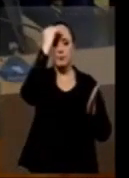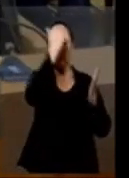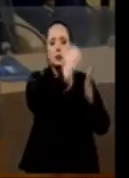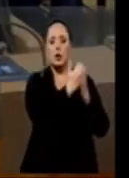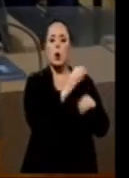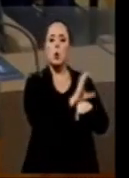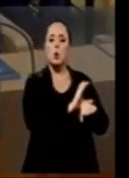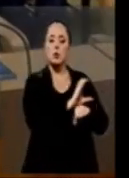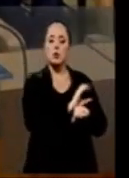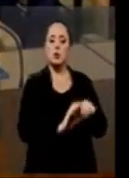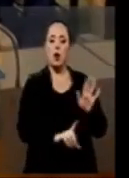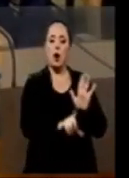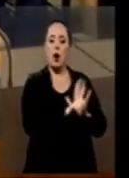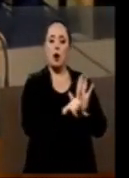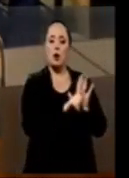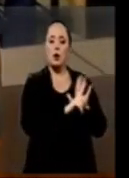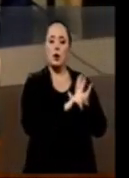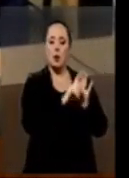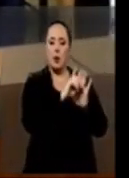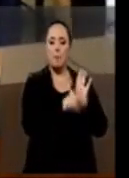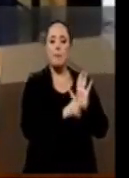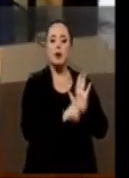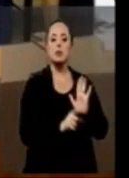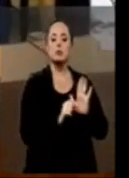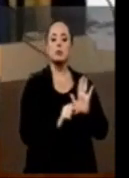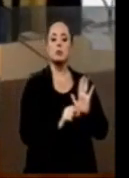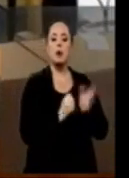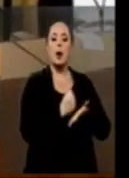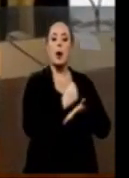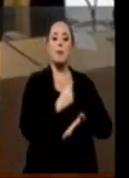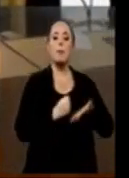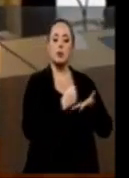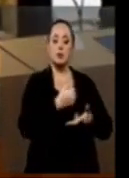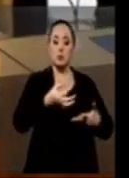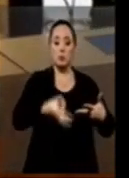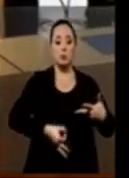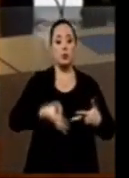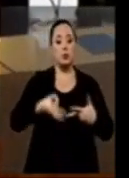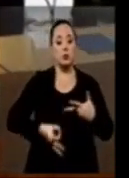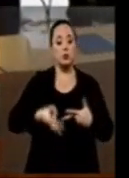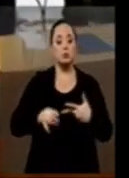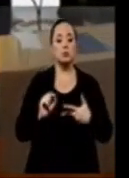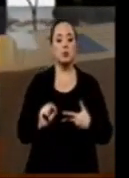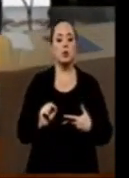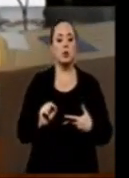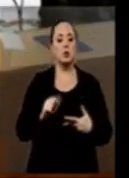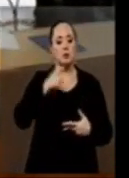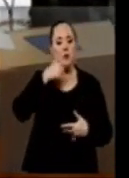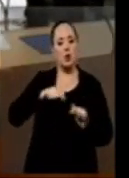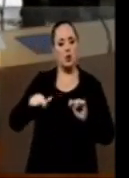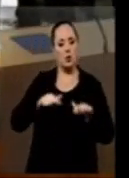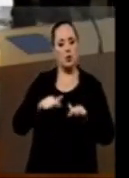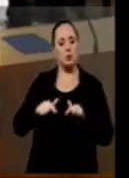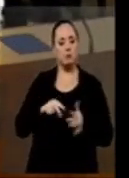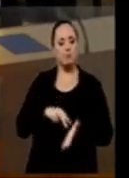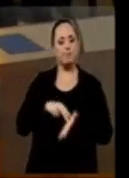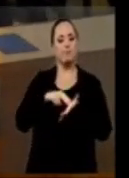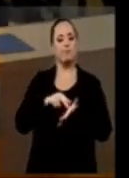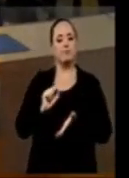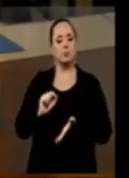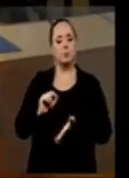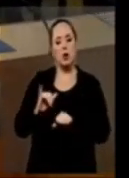que legitima o poder judiciário a ocupar essa posição estratégica